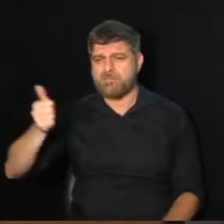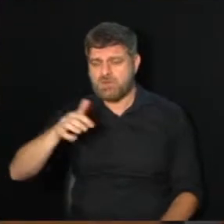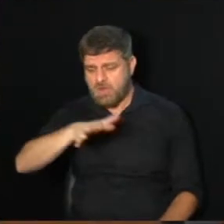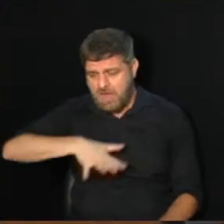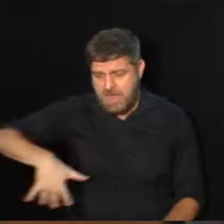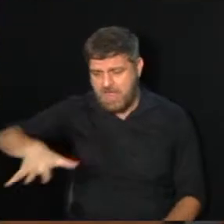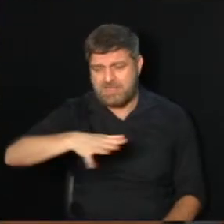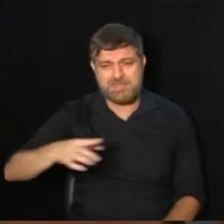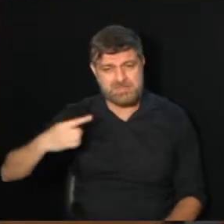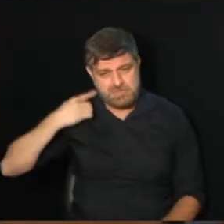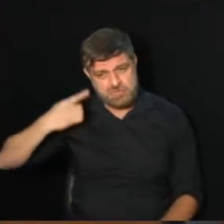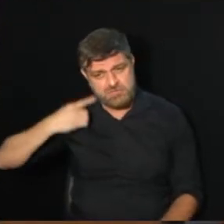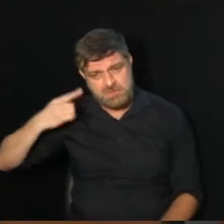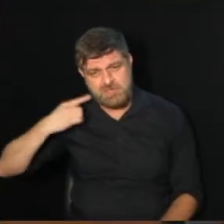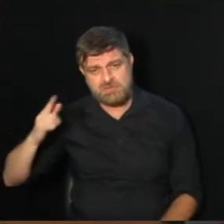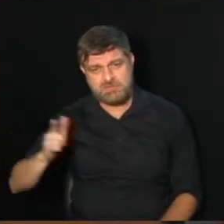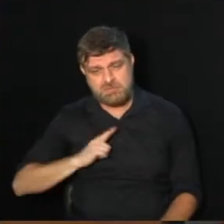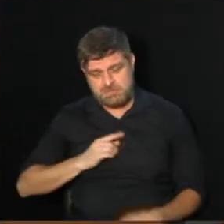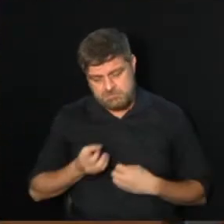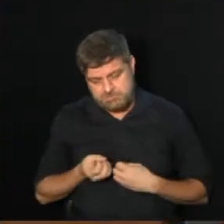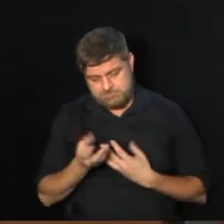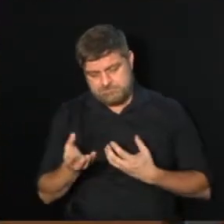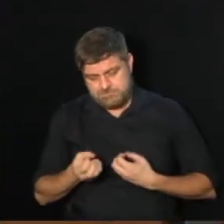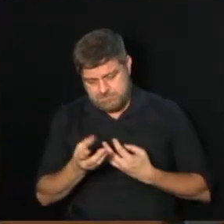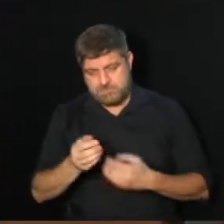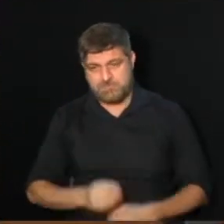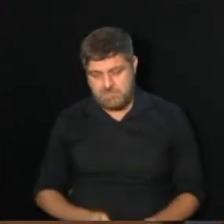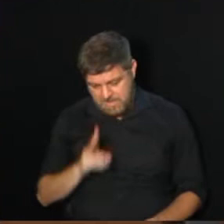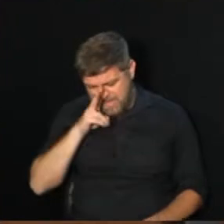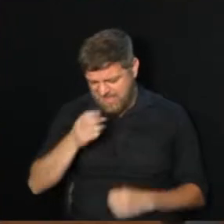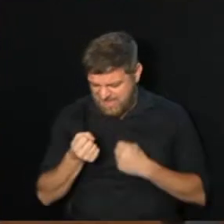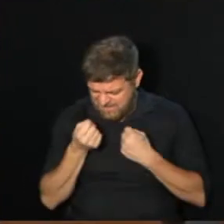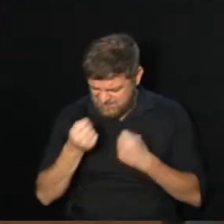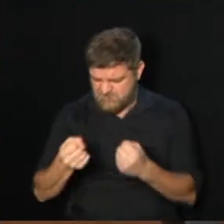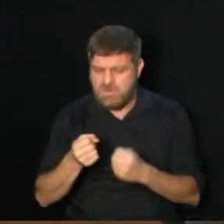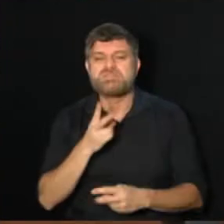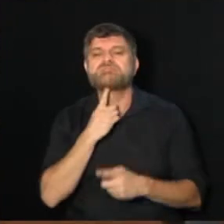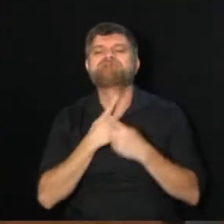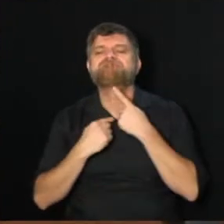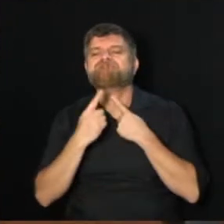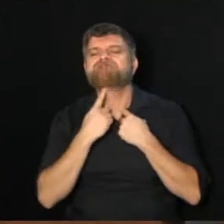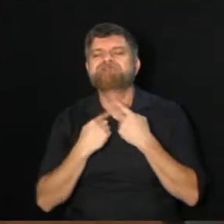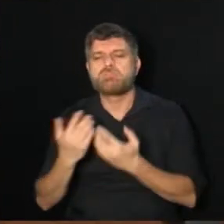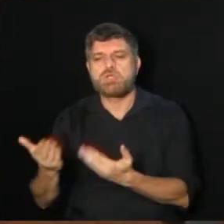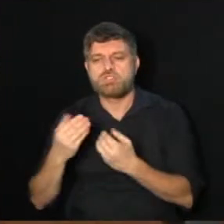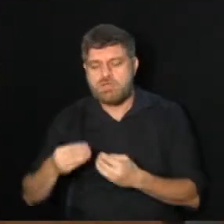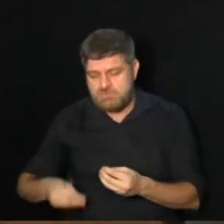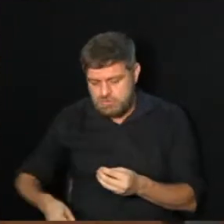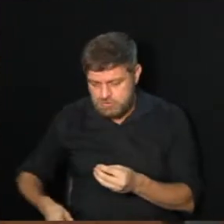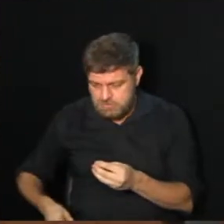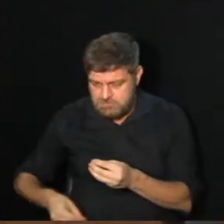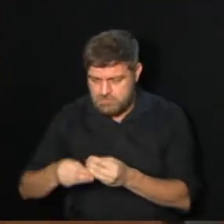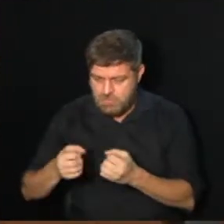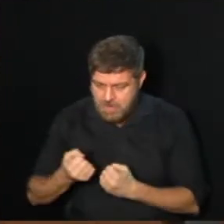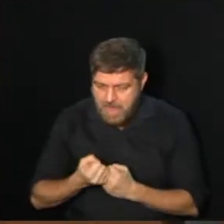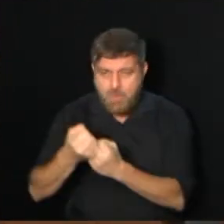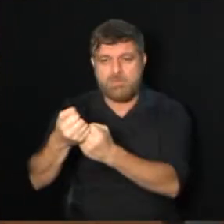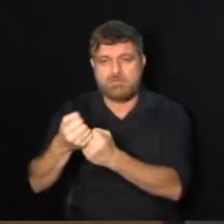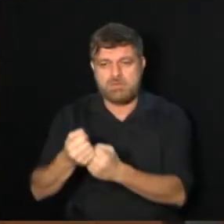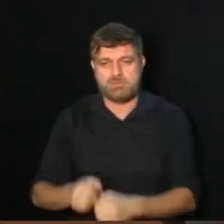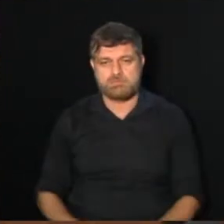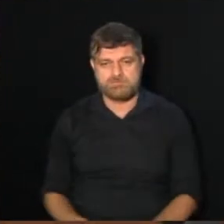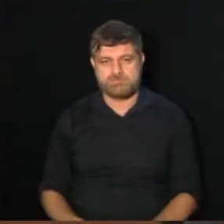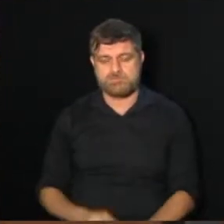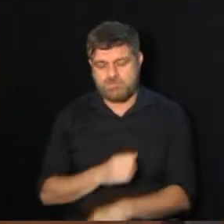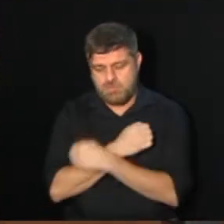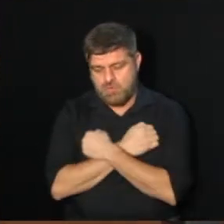classe, trazendo essa juventude, esse dinamismo, essa vontade de contribuir. E a OAB tem esse papel. Leve meus